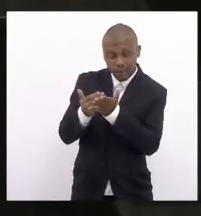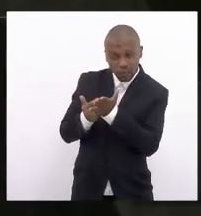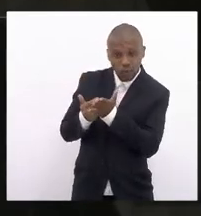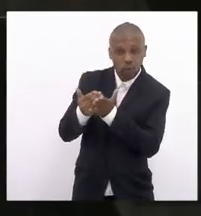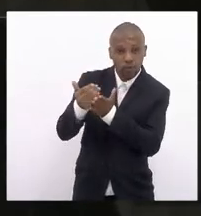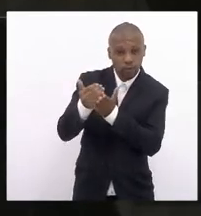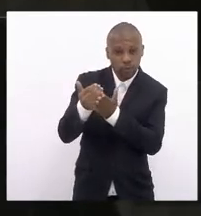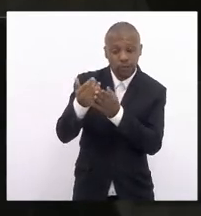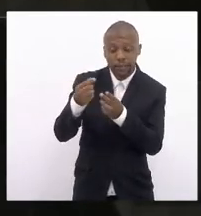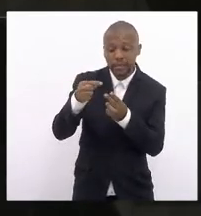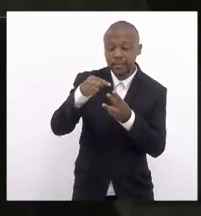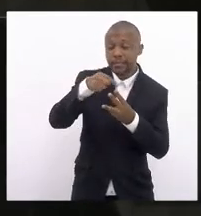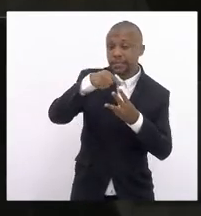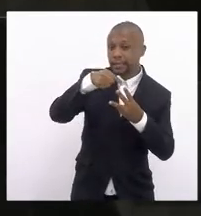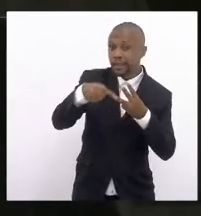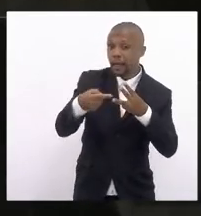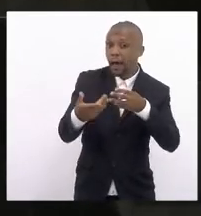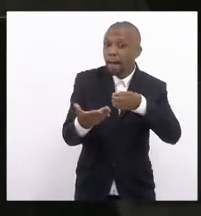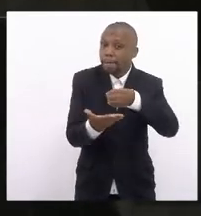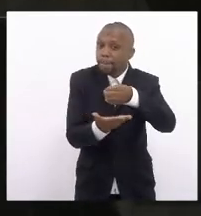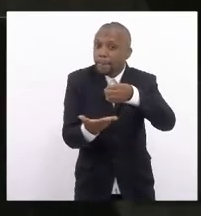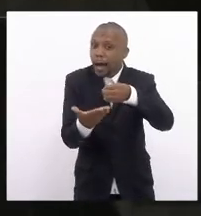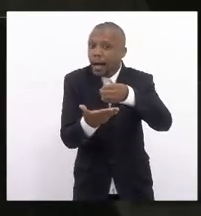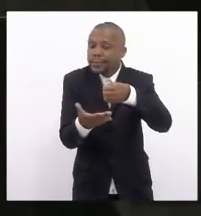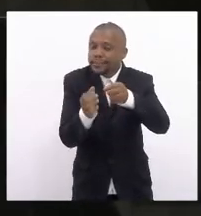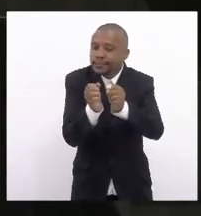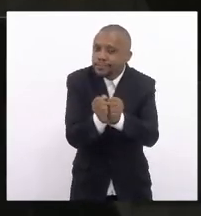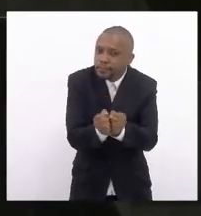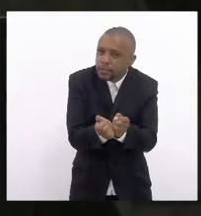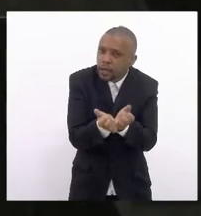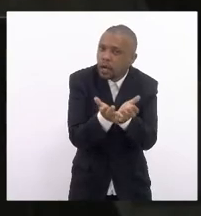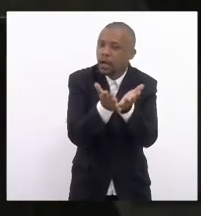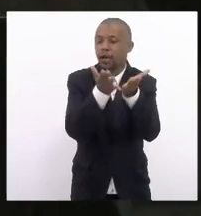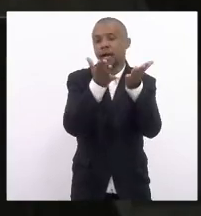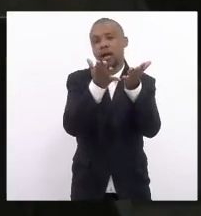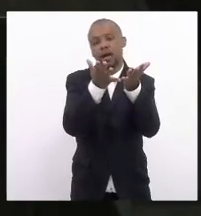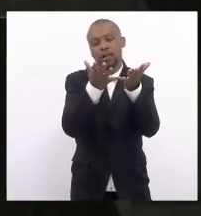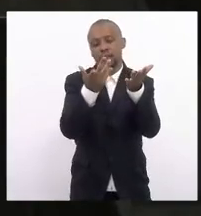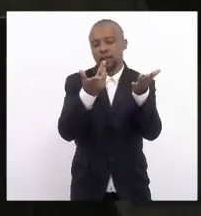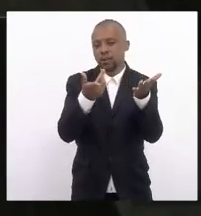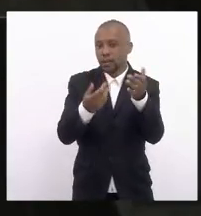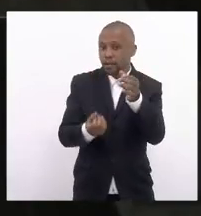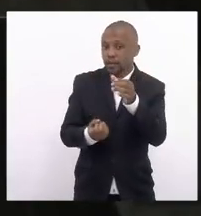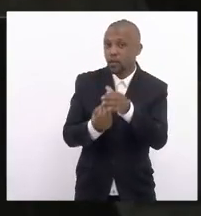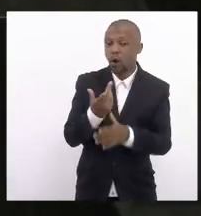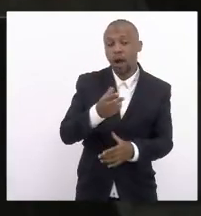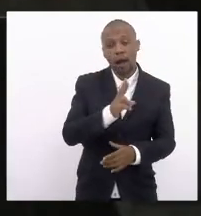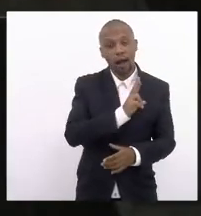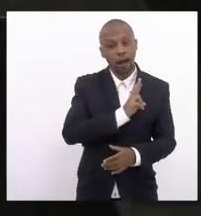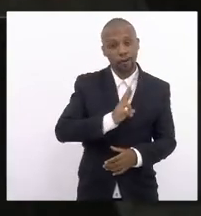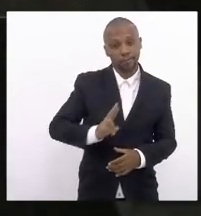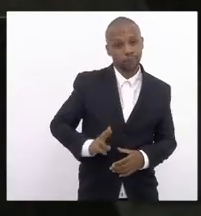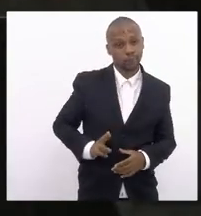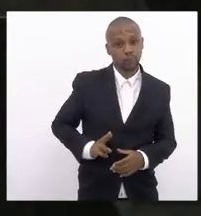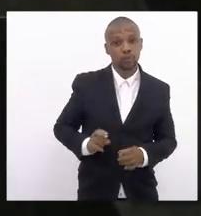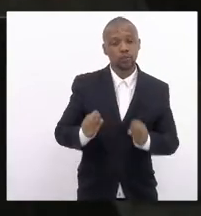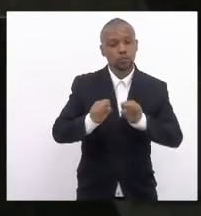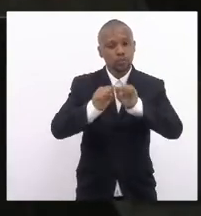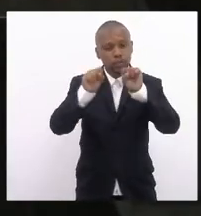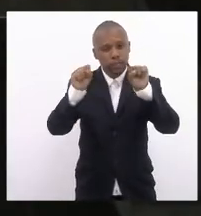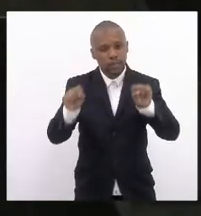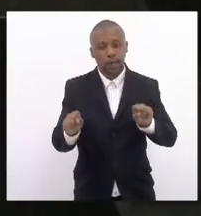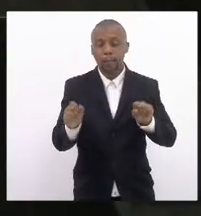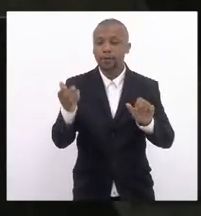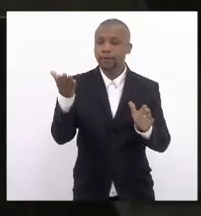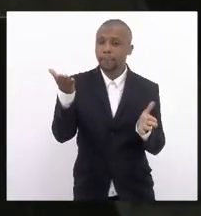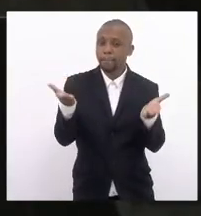trilogia sagrada que a República, no sistema de pesos e